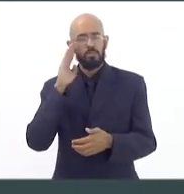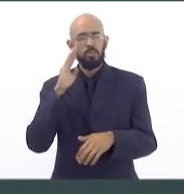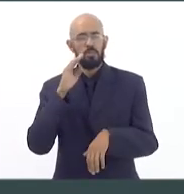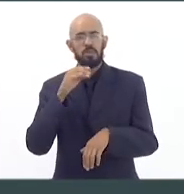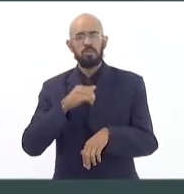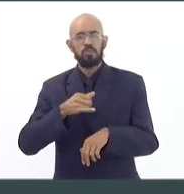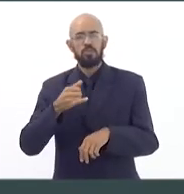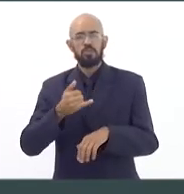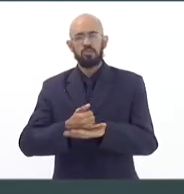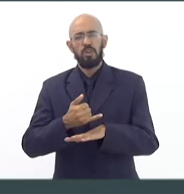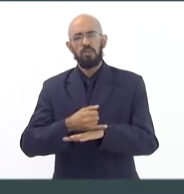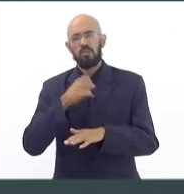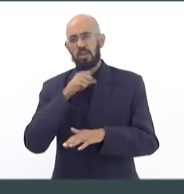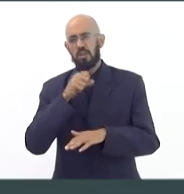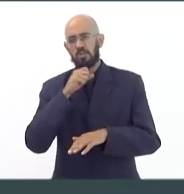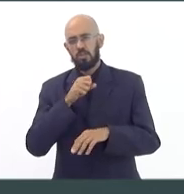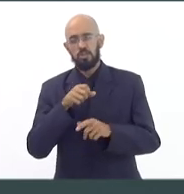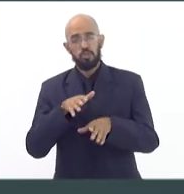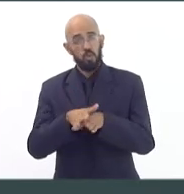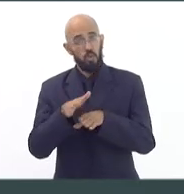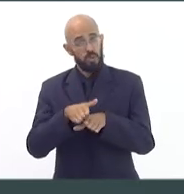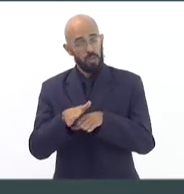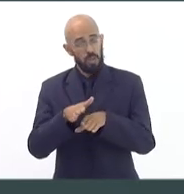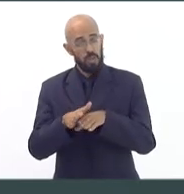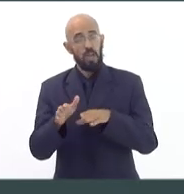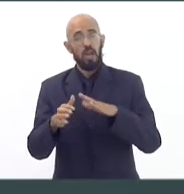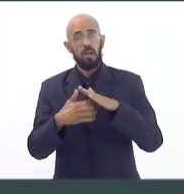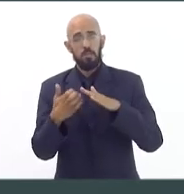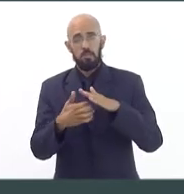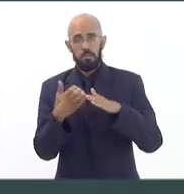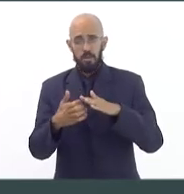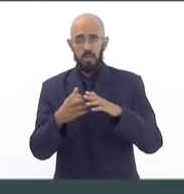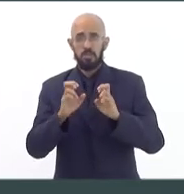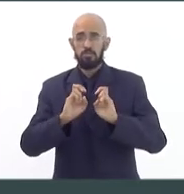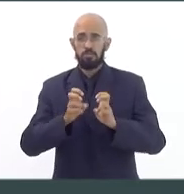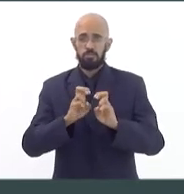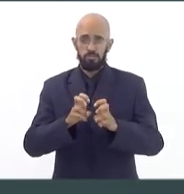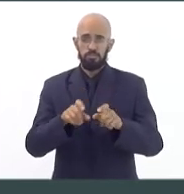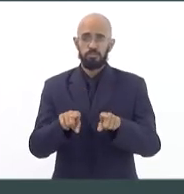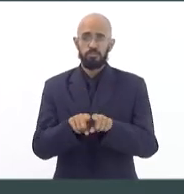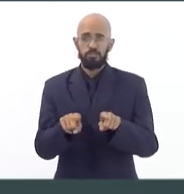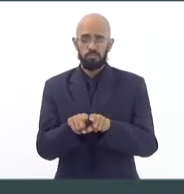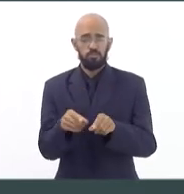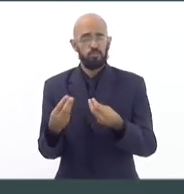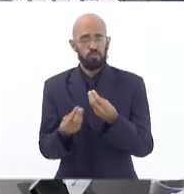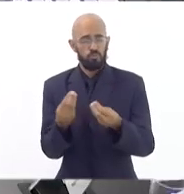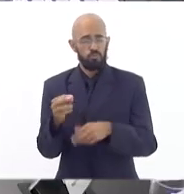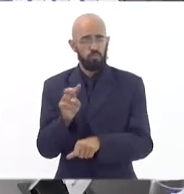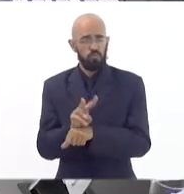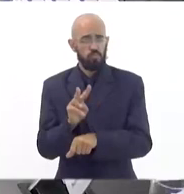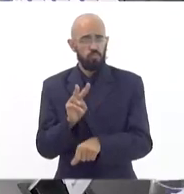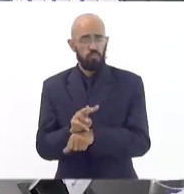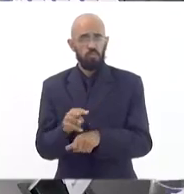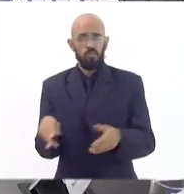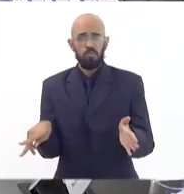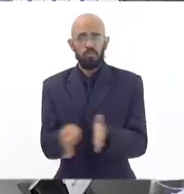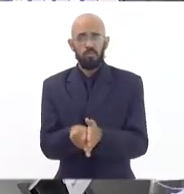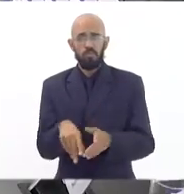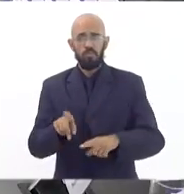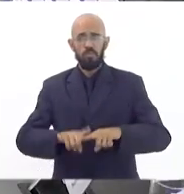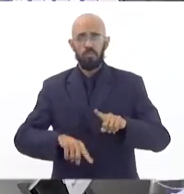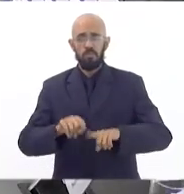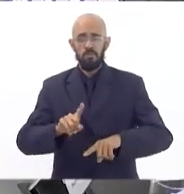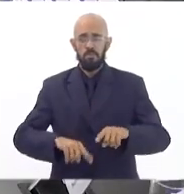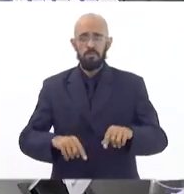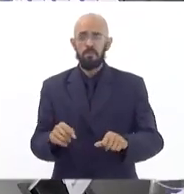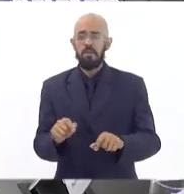gente orienta SuperVia da melhor forma dela realizar a defesa do seu eu ia esse